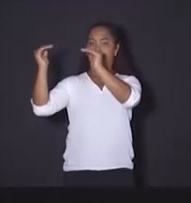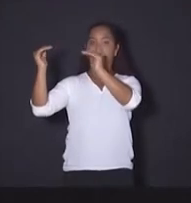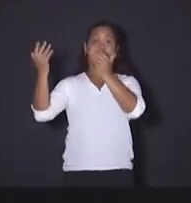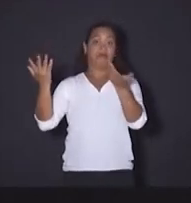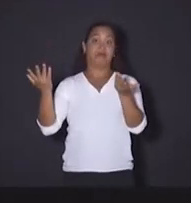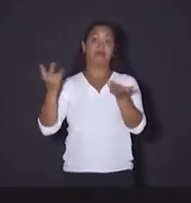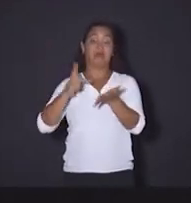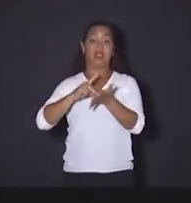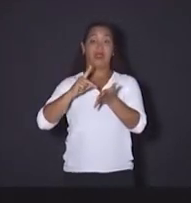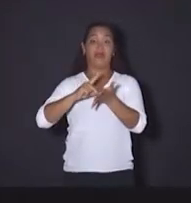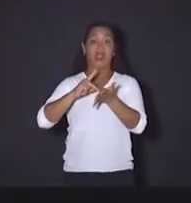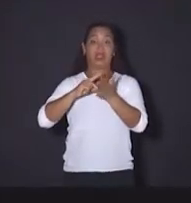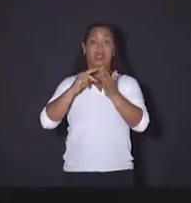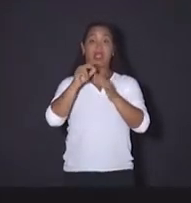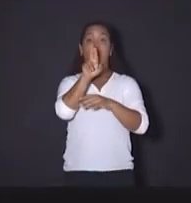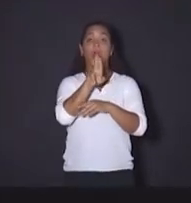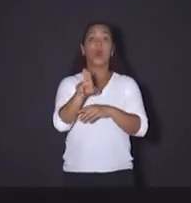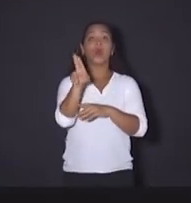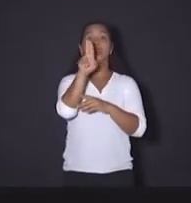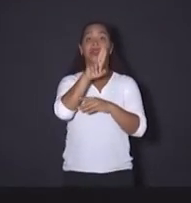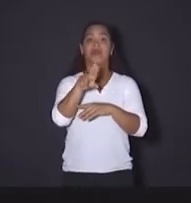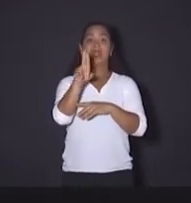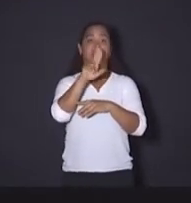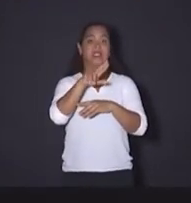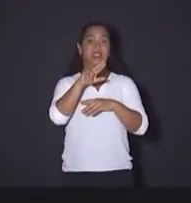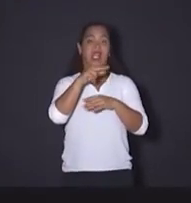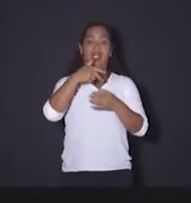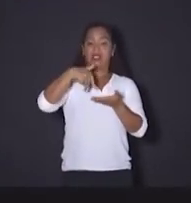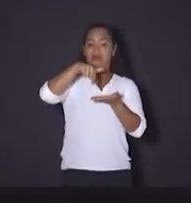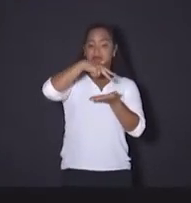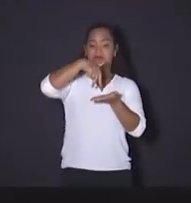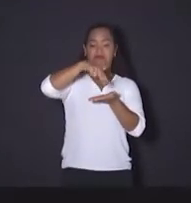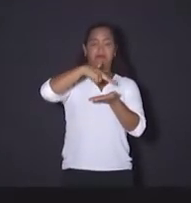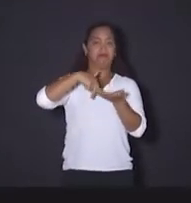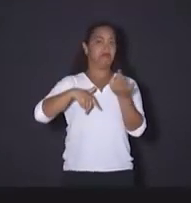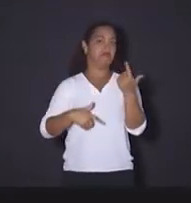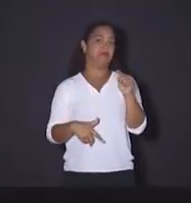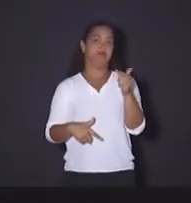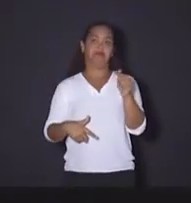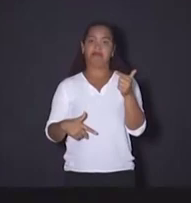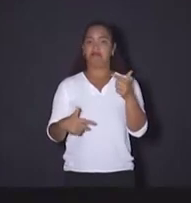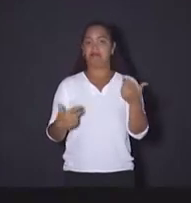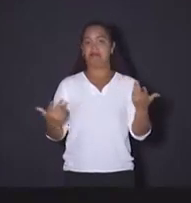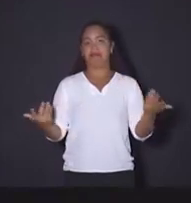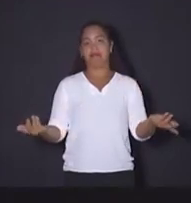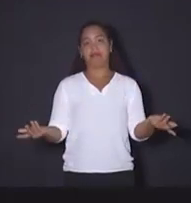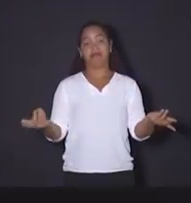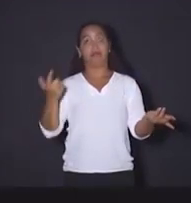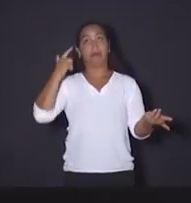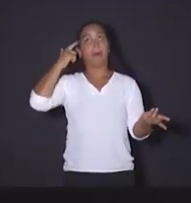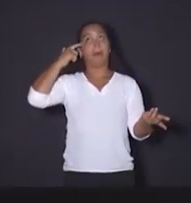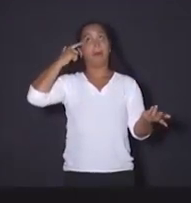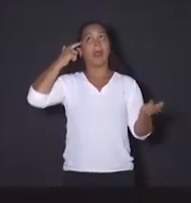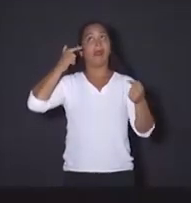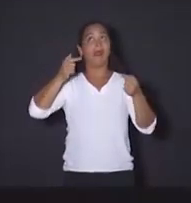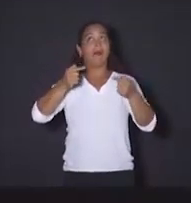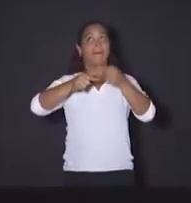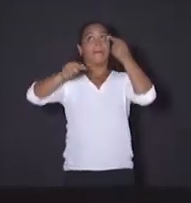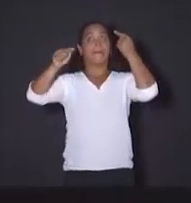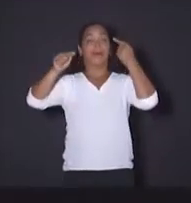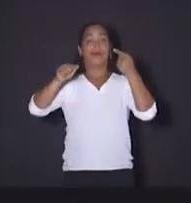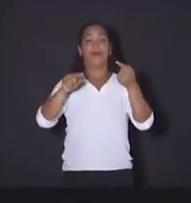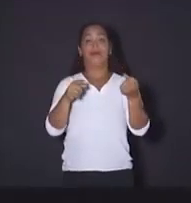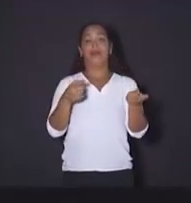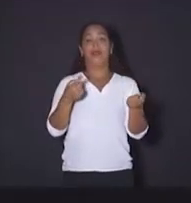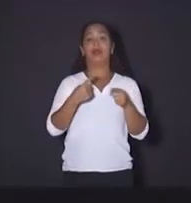nas universidades é frágil a presença da dança para o pensamento acadêmico, exatamente pela